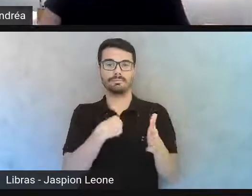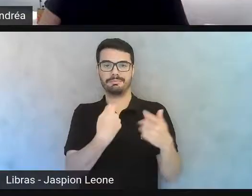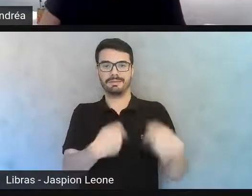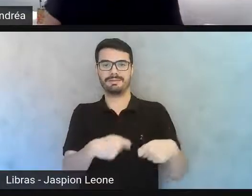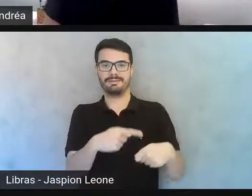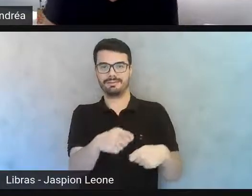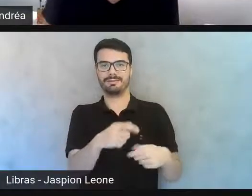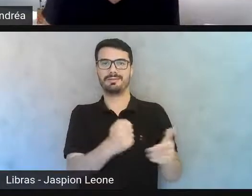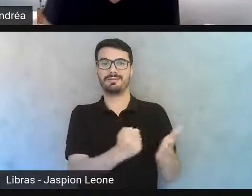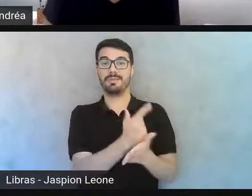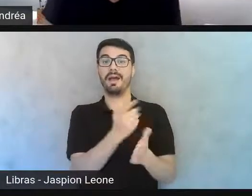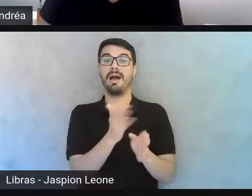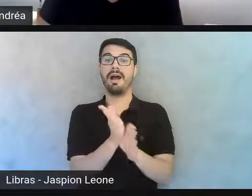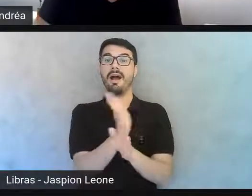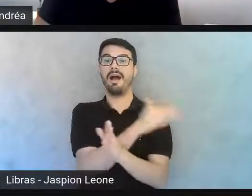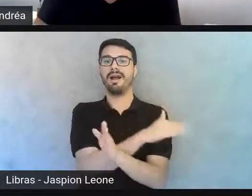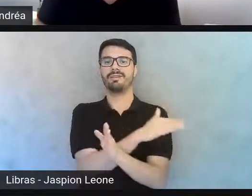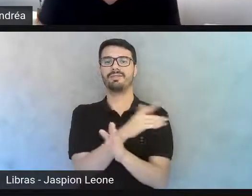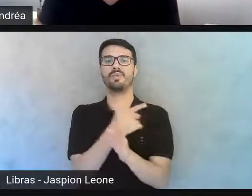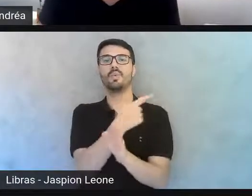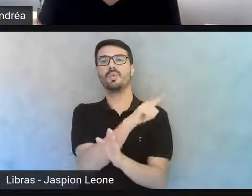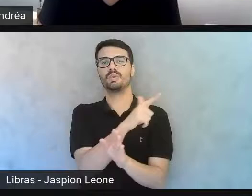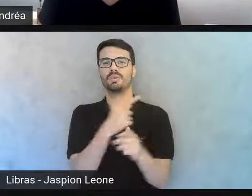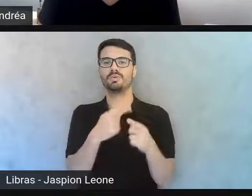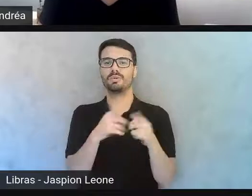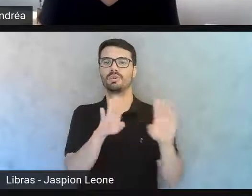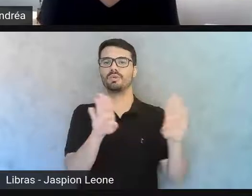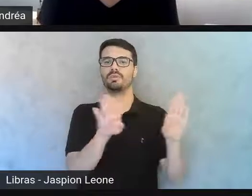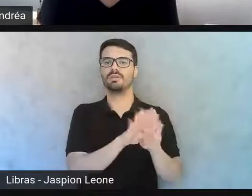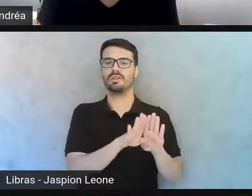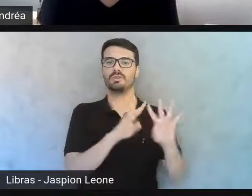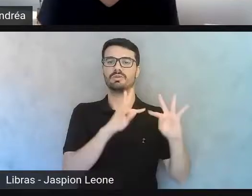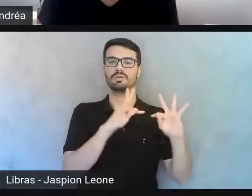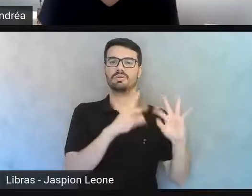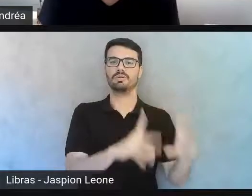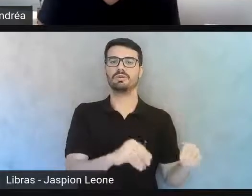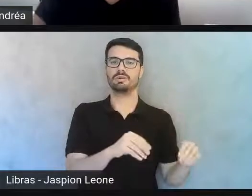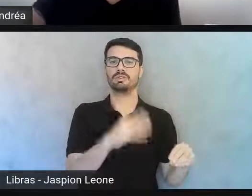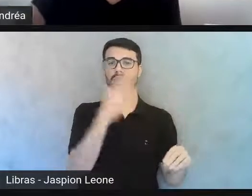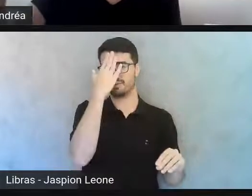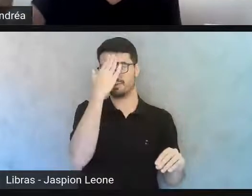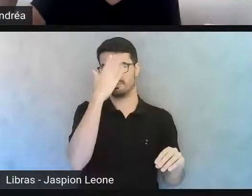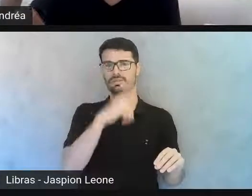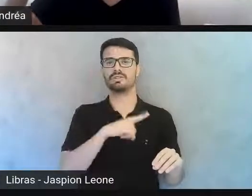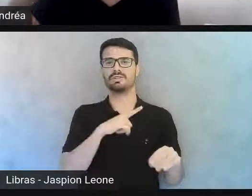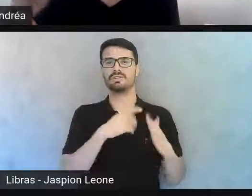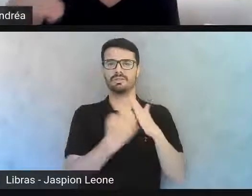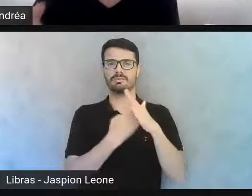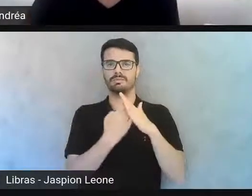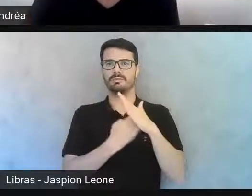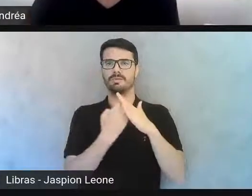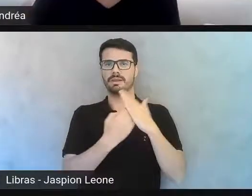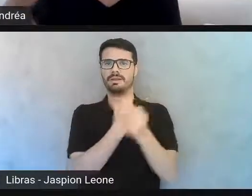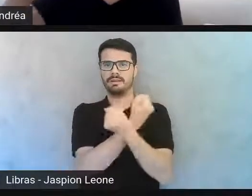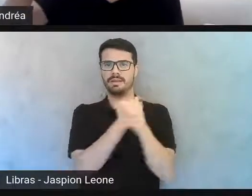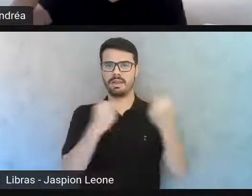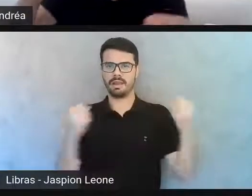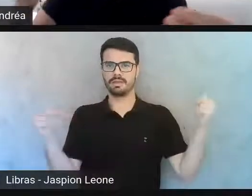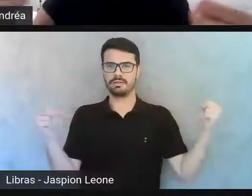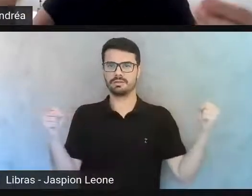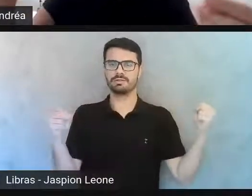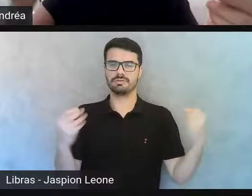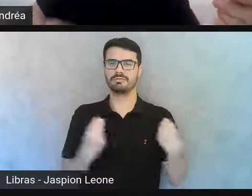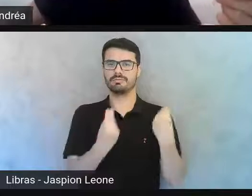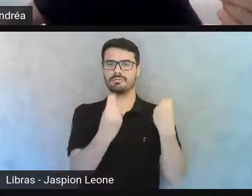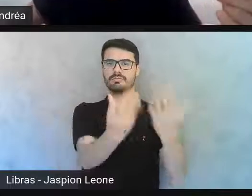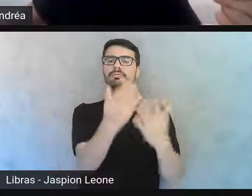O preço era outro, né? Porque estava tudo fechado, tudo. A gente soube que tinha empresas grandes que fornecem hospitais que